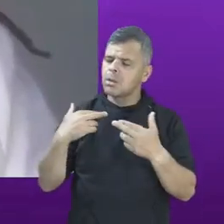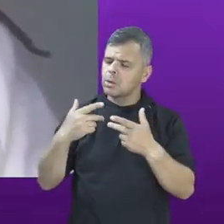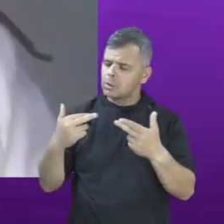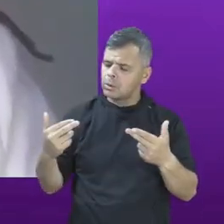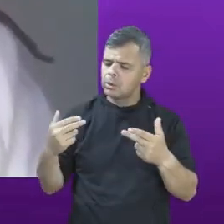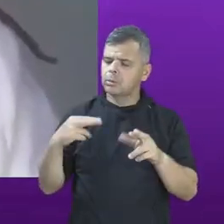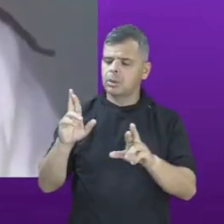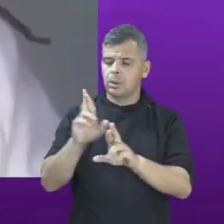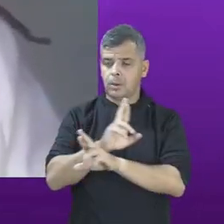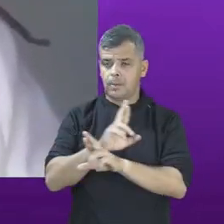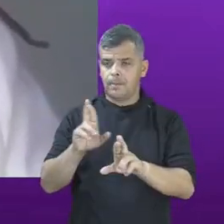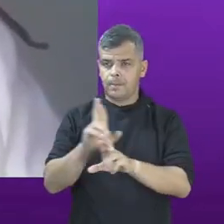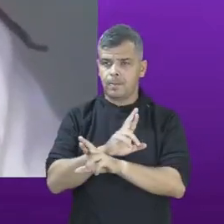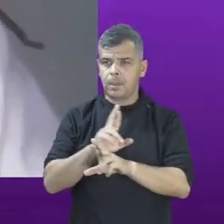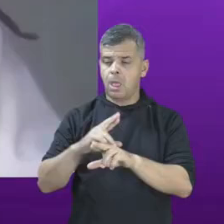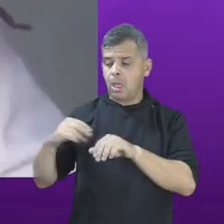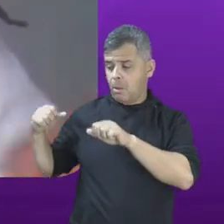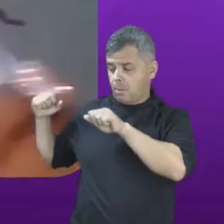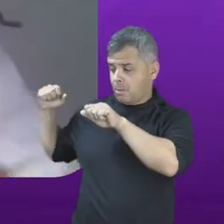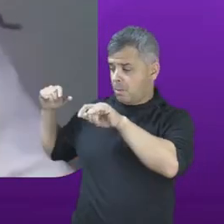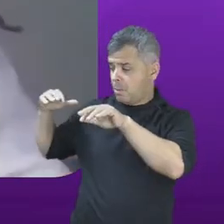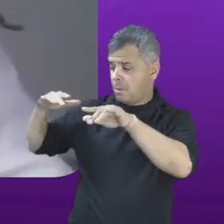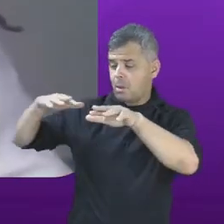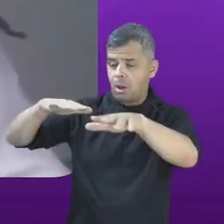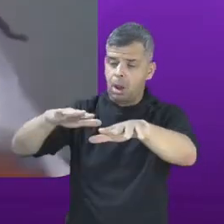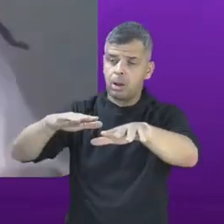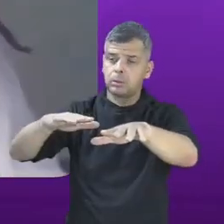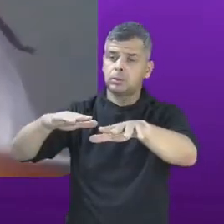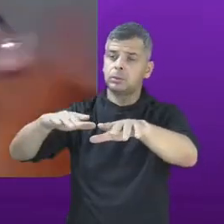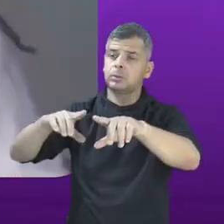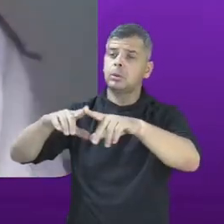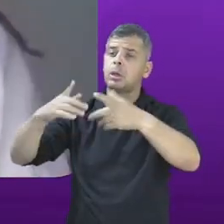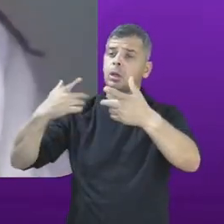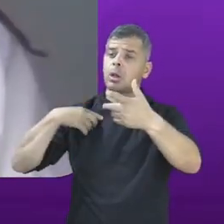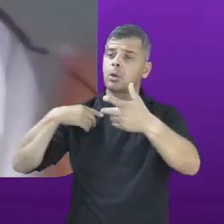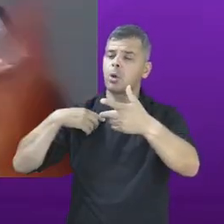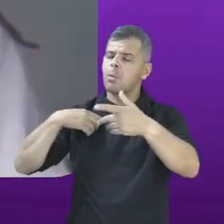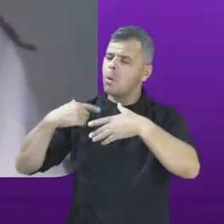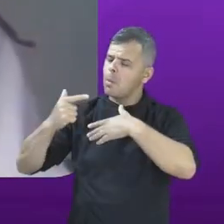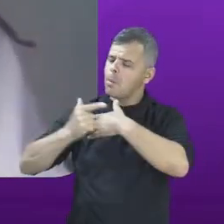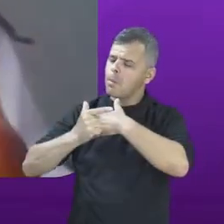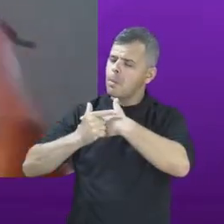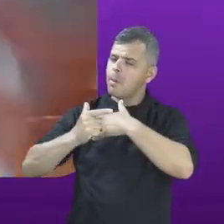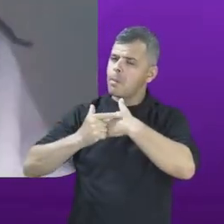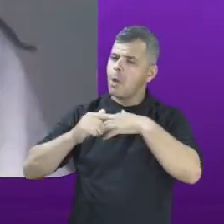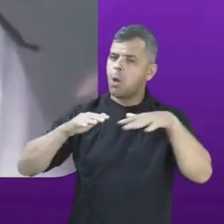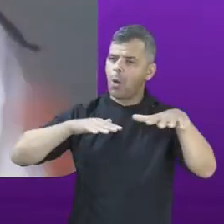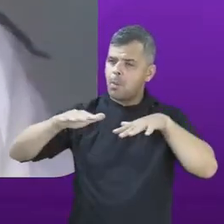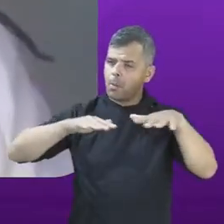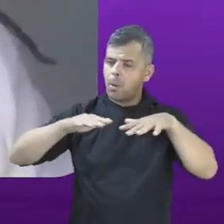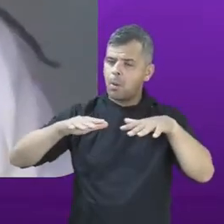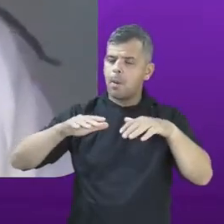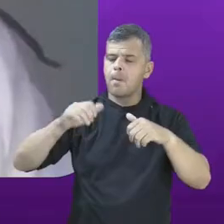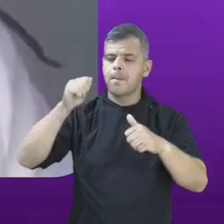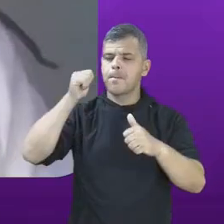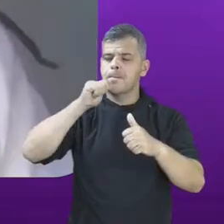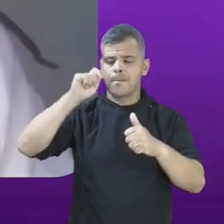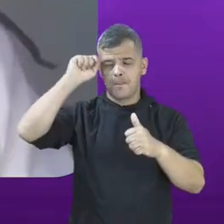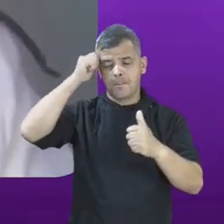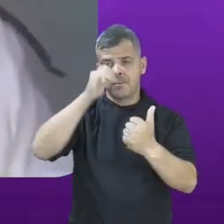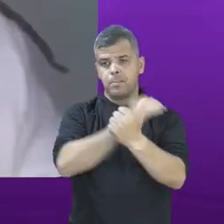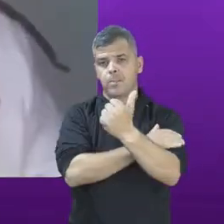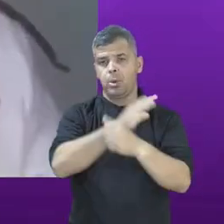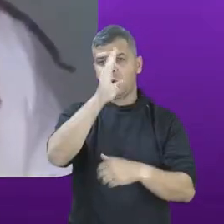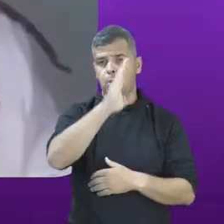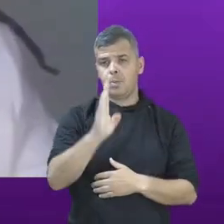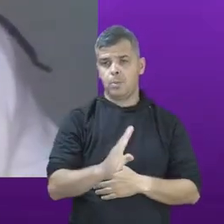considerações em relação à marcha e associar a marcha como uma ação do movimento feminista negro no